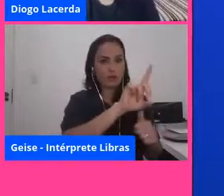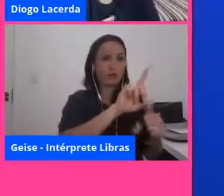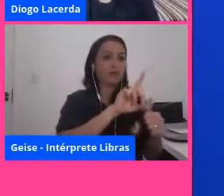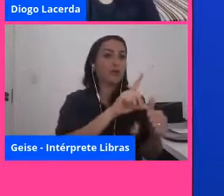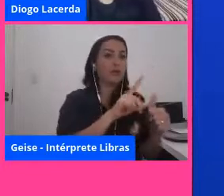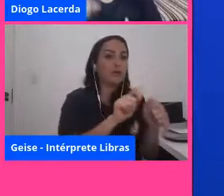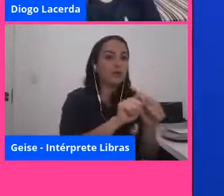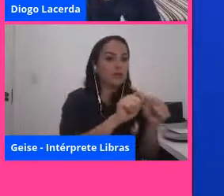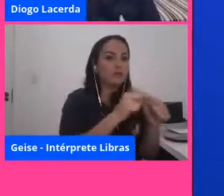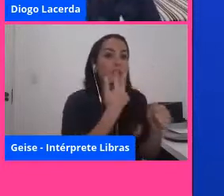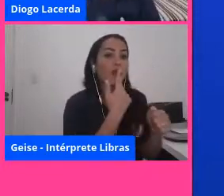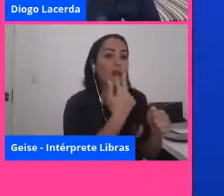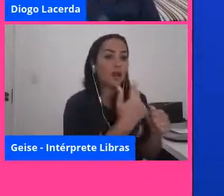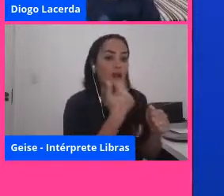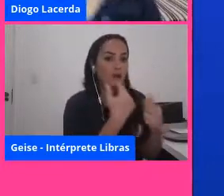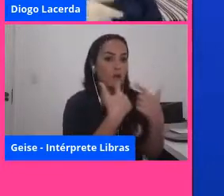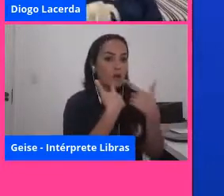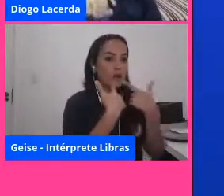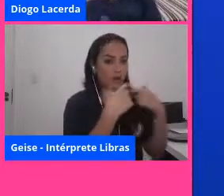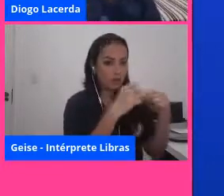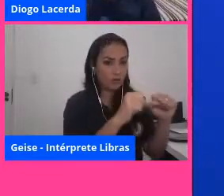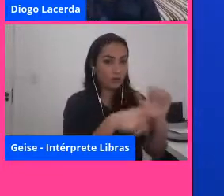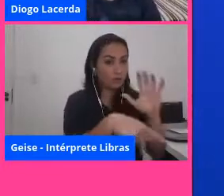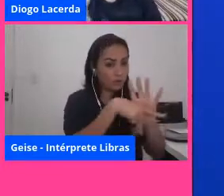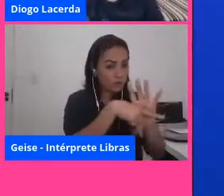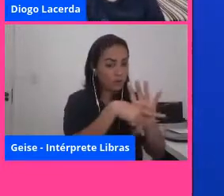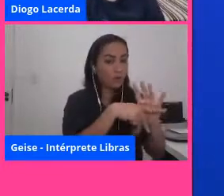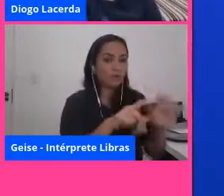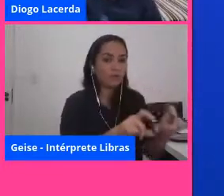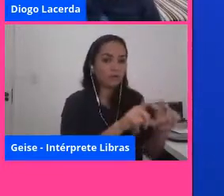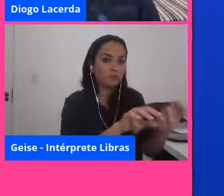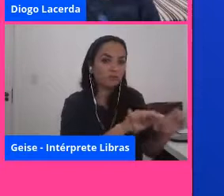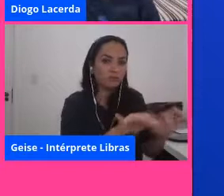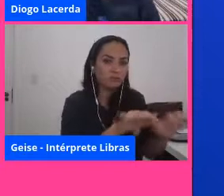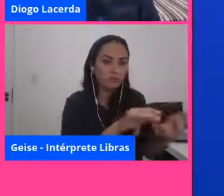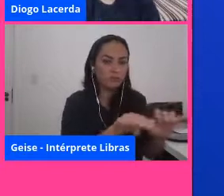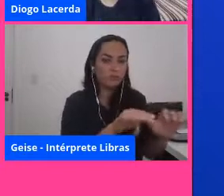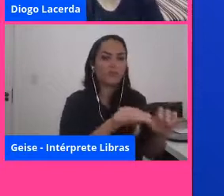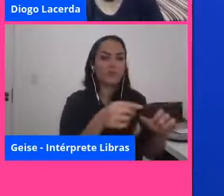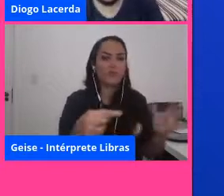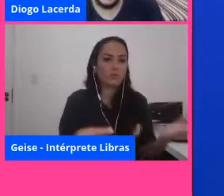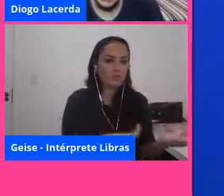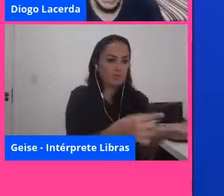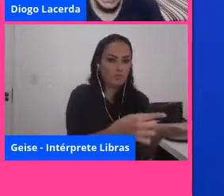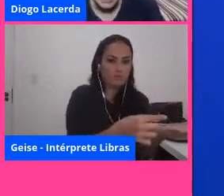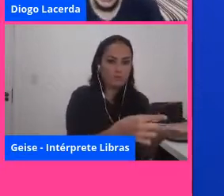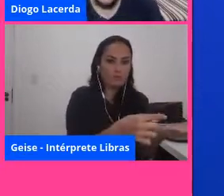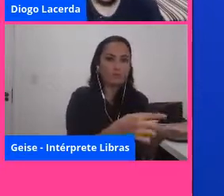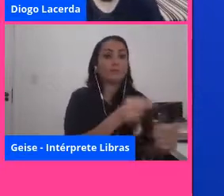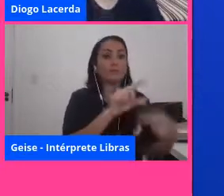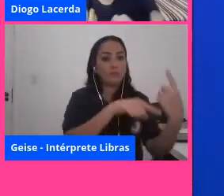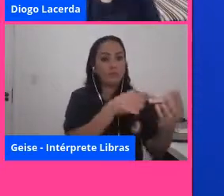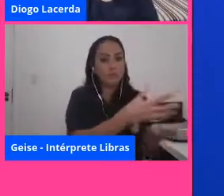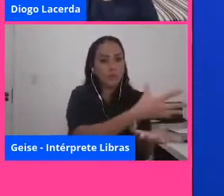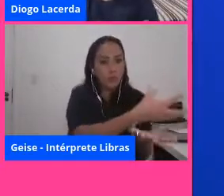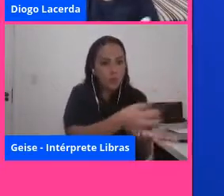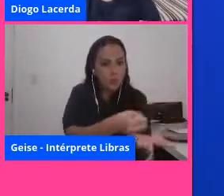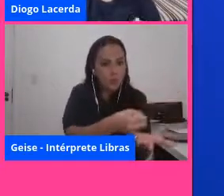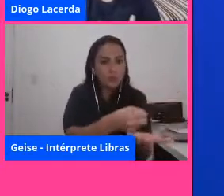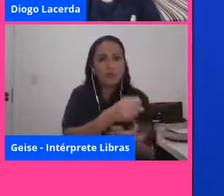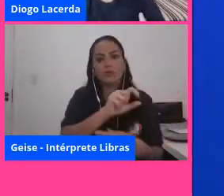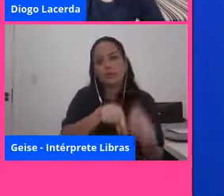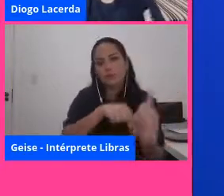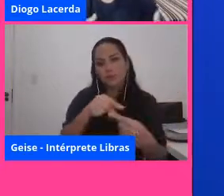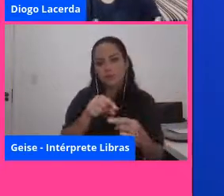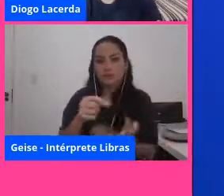teu arquivo gerado no pendrive ou no SD card e depois coloca na impressora. E a impressora depois